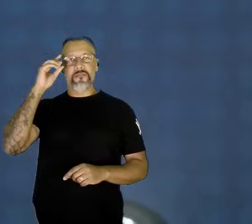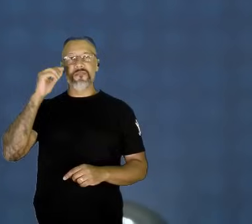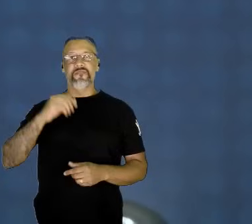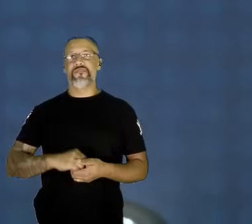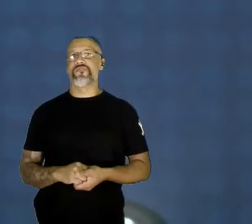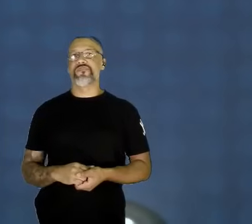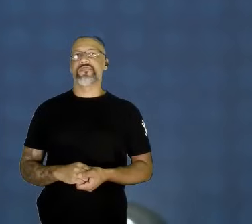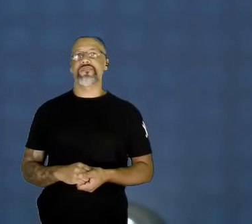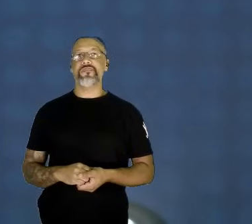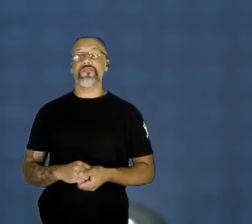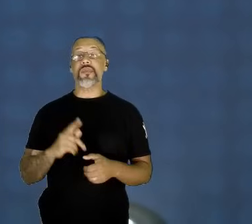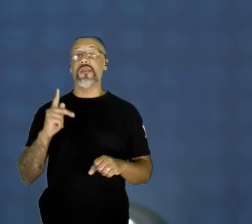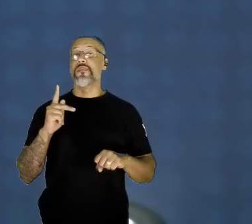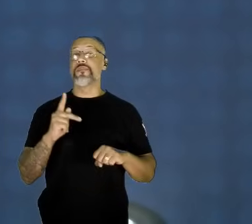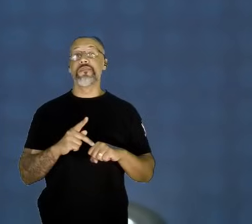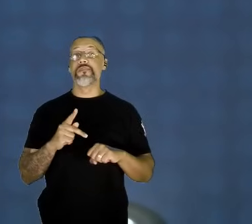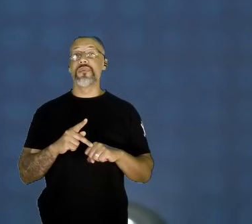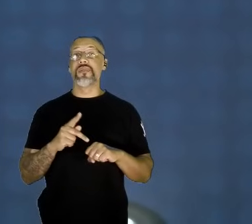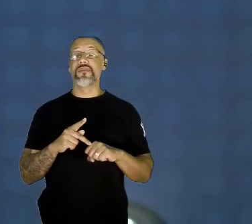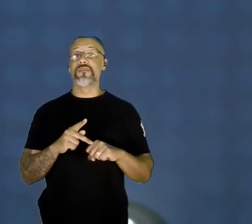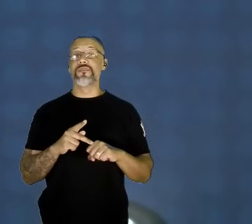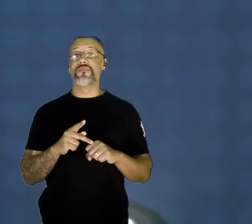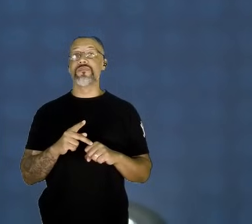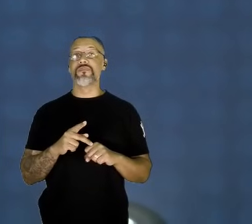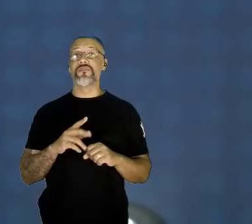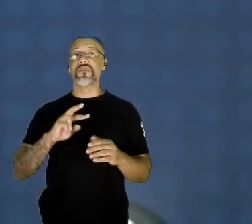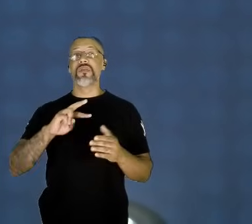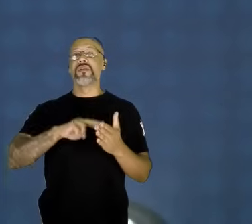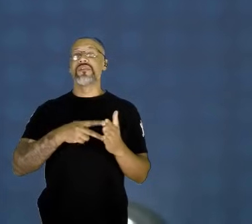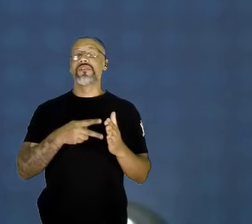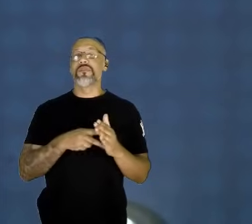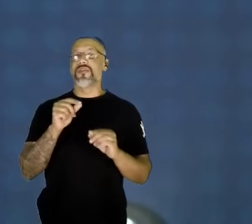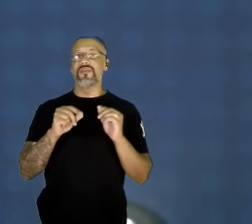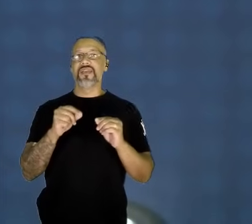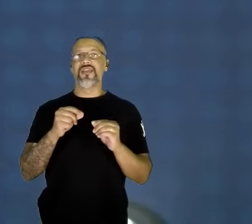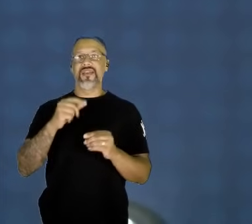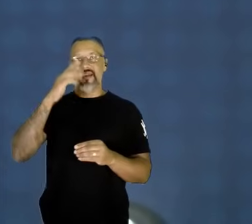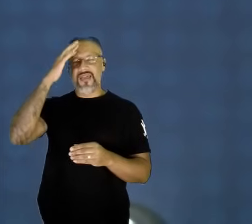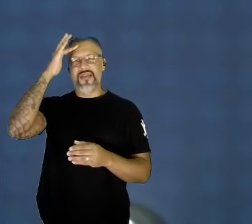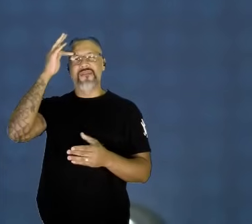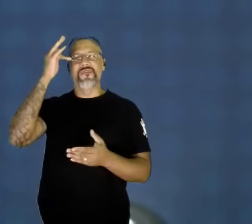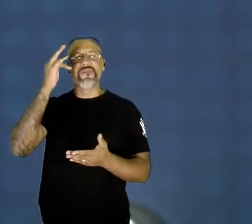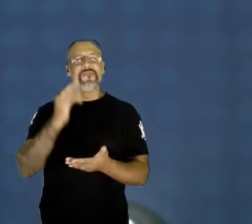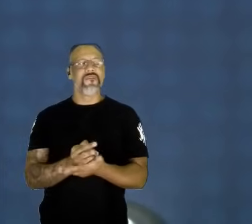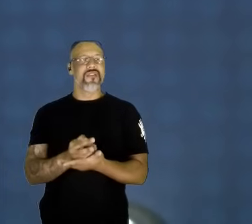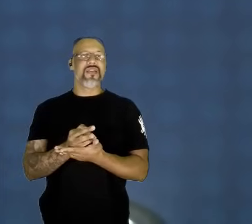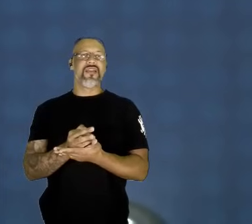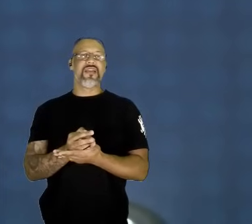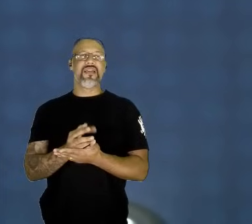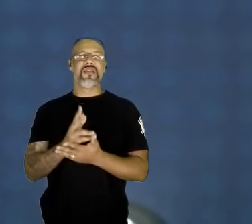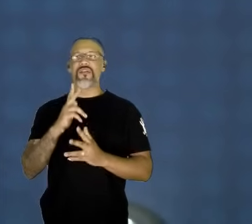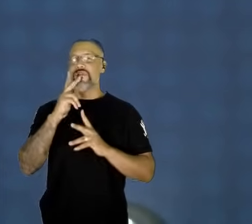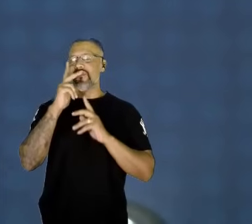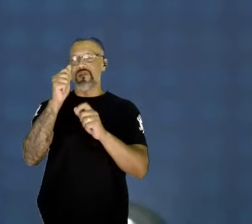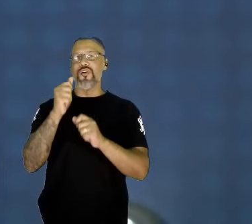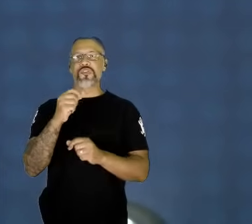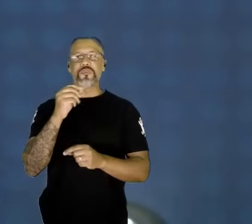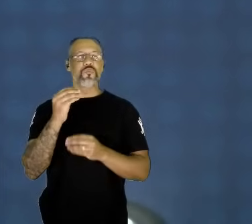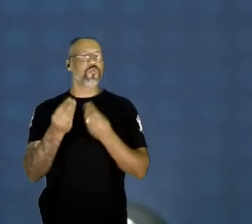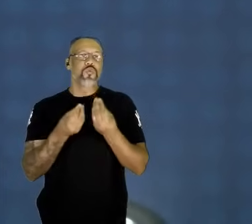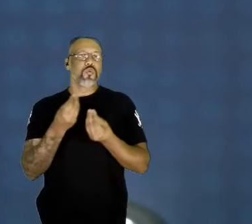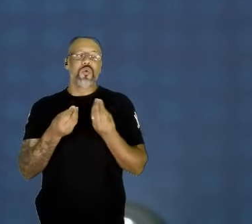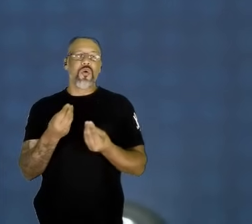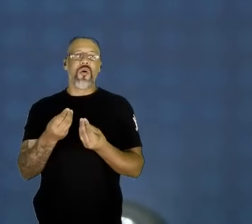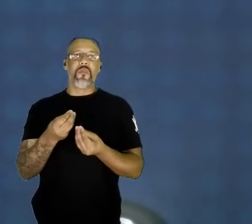revelado. Pedro está falando que a fé que vale a pena é uma fé refinada, é uma fé trabalhada. Ela não é uma